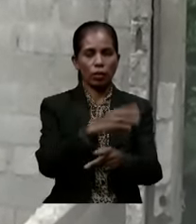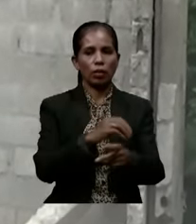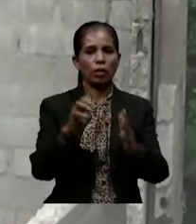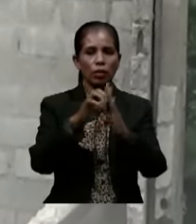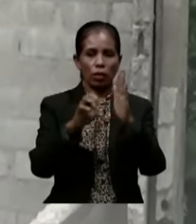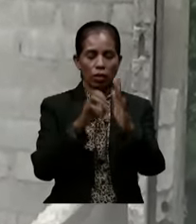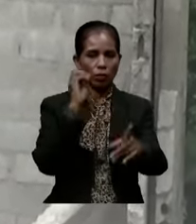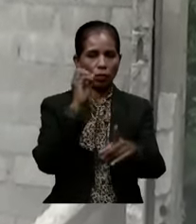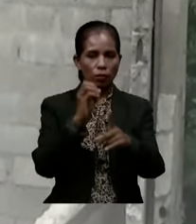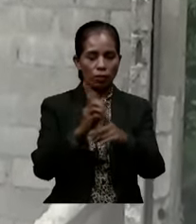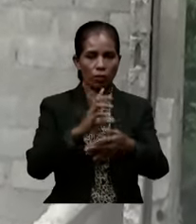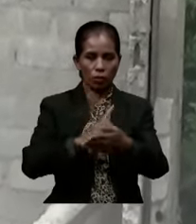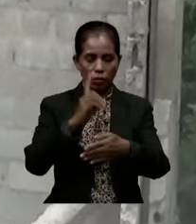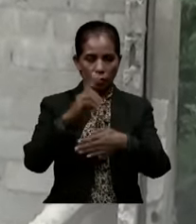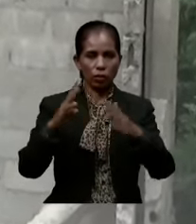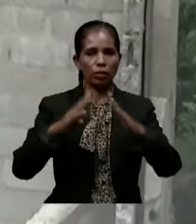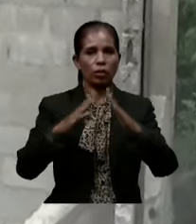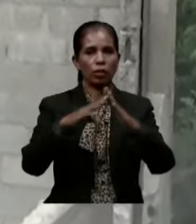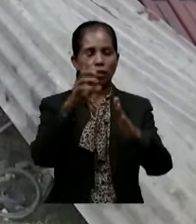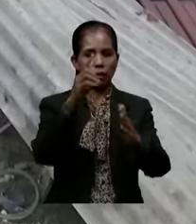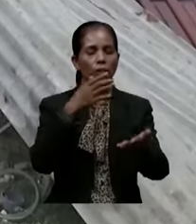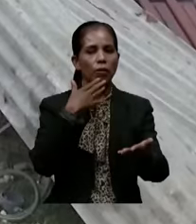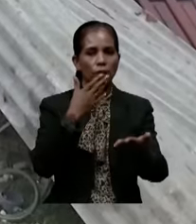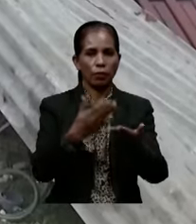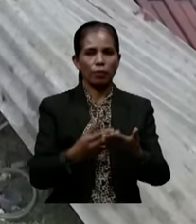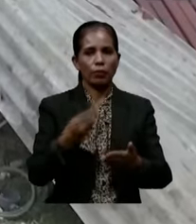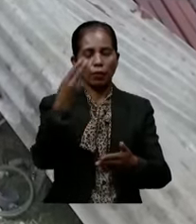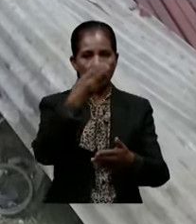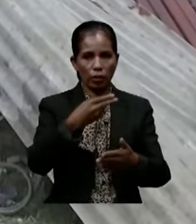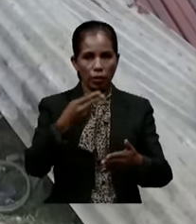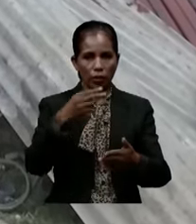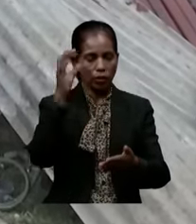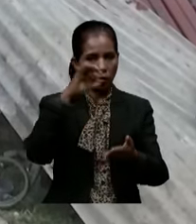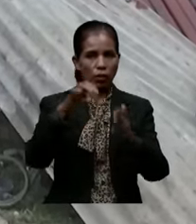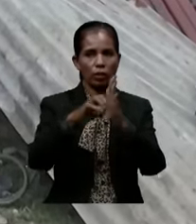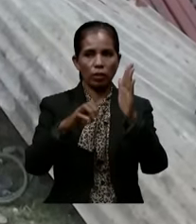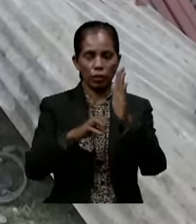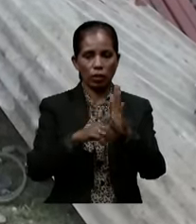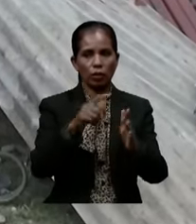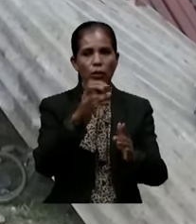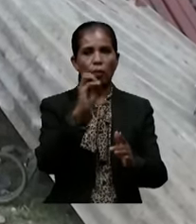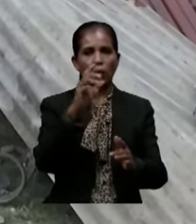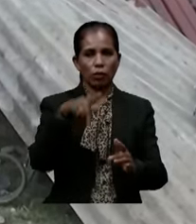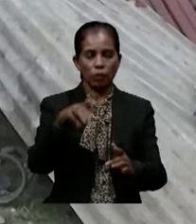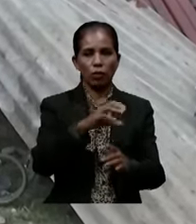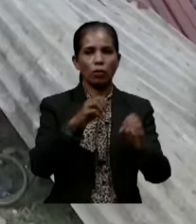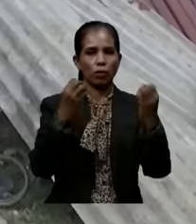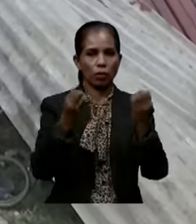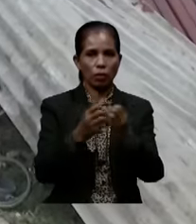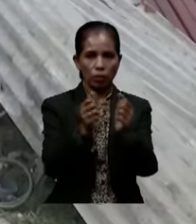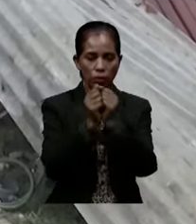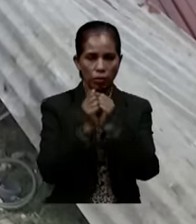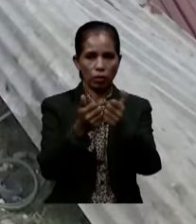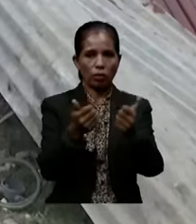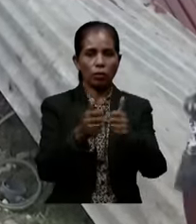o objetivo atu desenvolver cidade de Lili saidia Cliutan. E a quinta, né, secretário de Estado assunto toponímia na organização urbana a muito com a